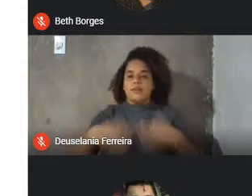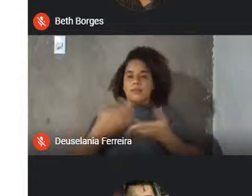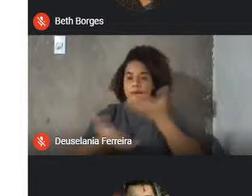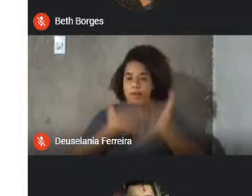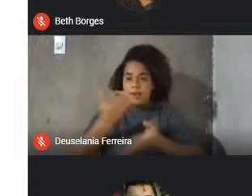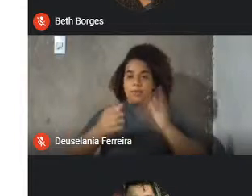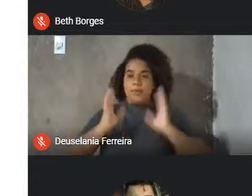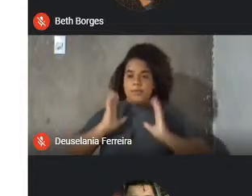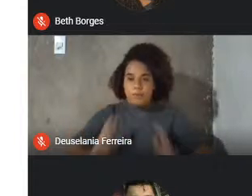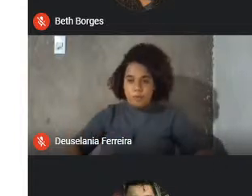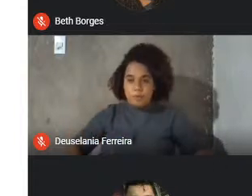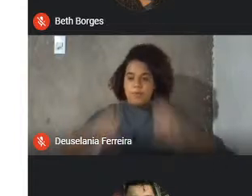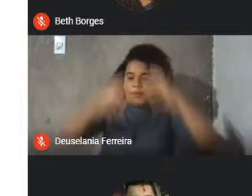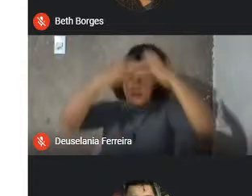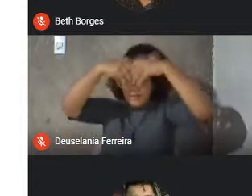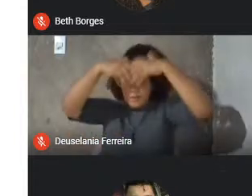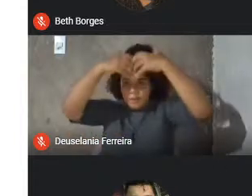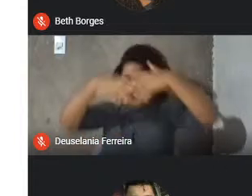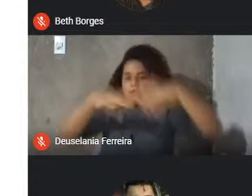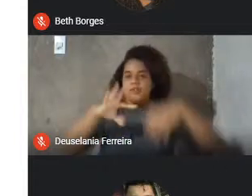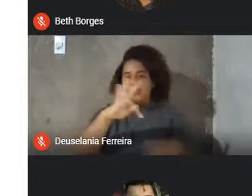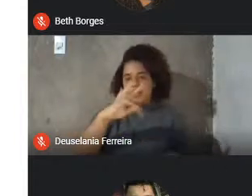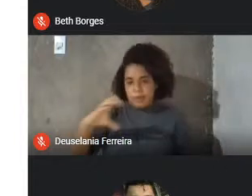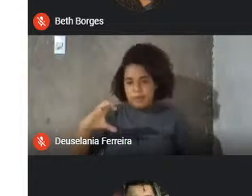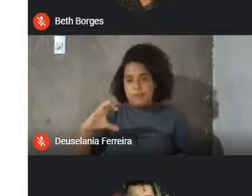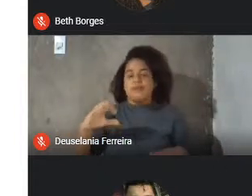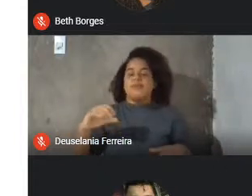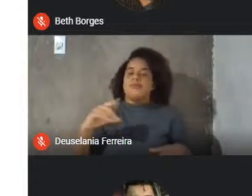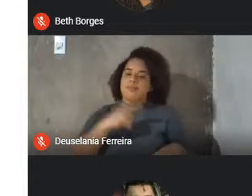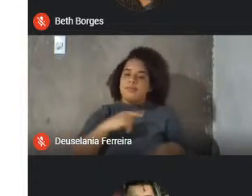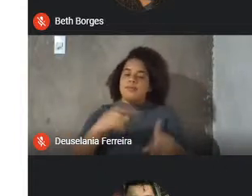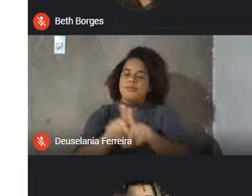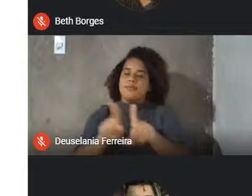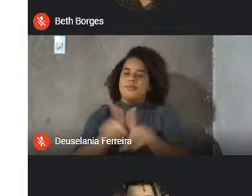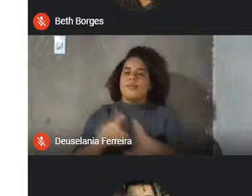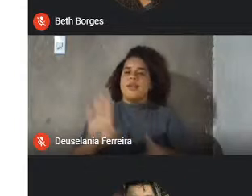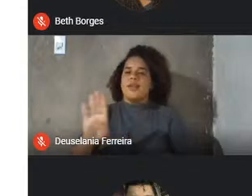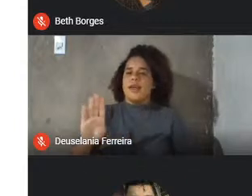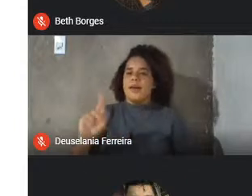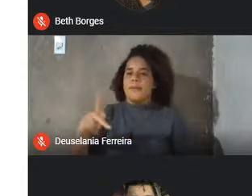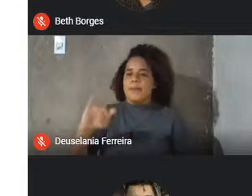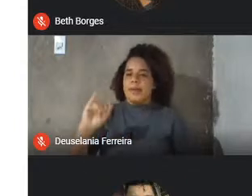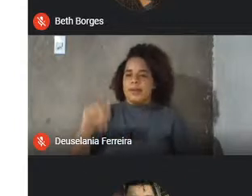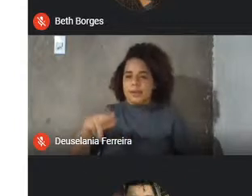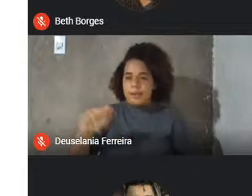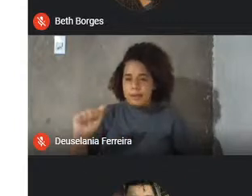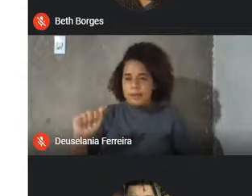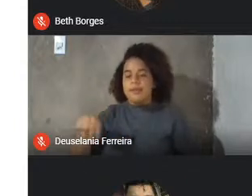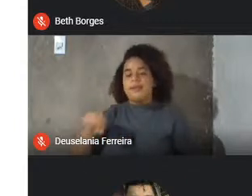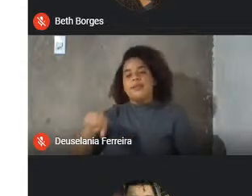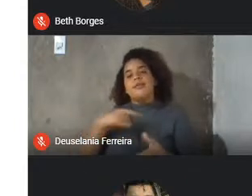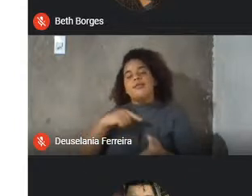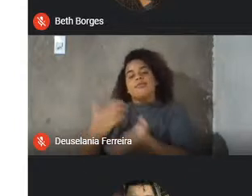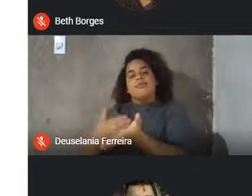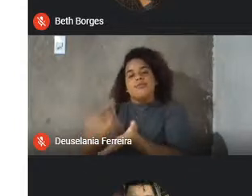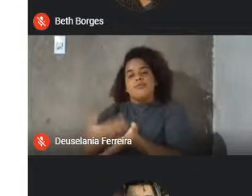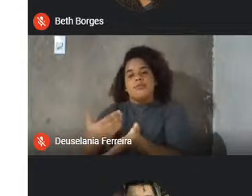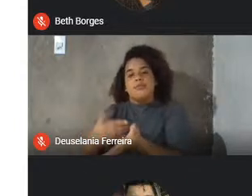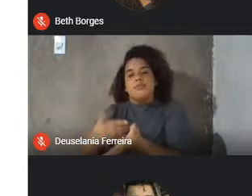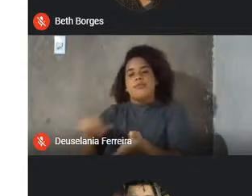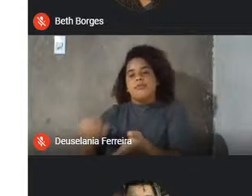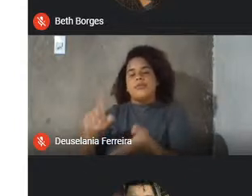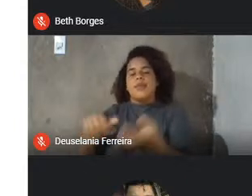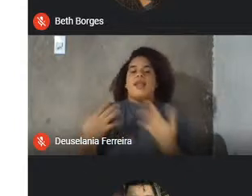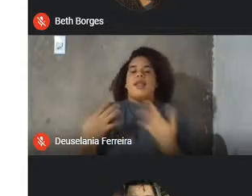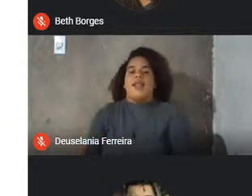ideia beckiana, né? Wright, com o livro Aprender na Terapia Cognitiva Comportamental, também